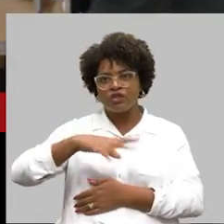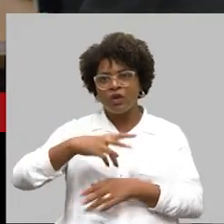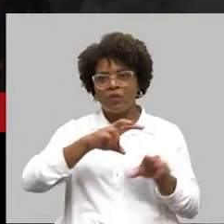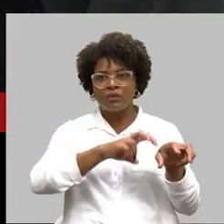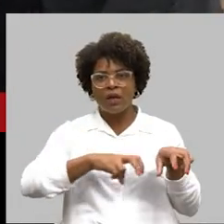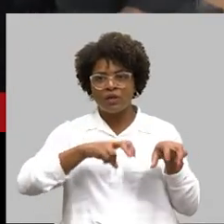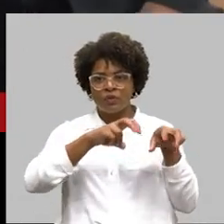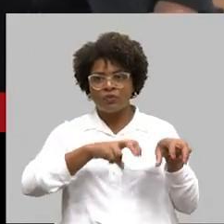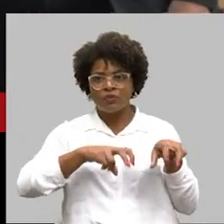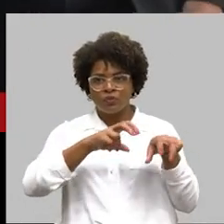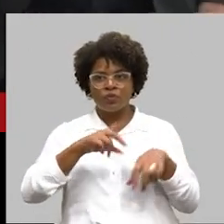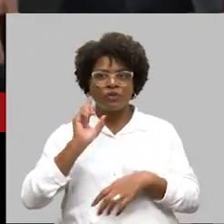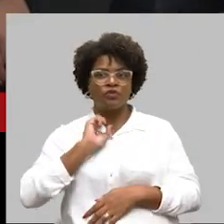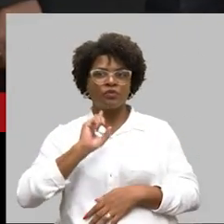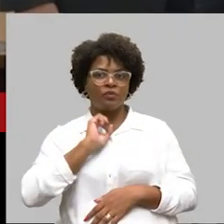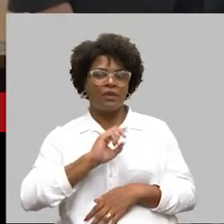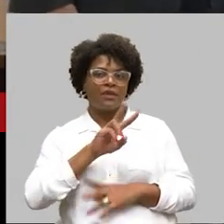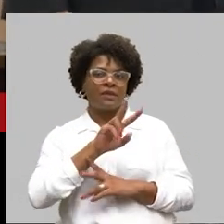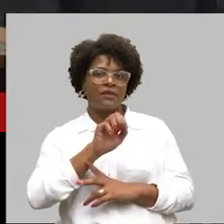Vale do muuri